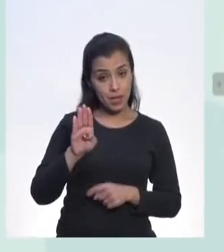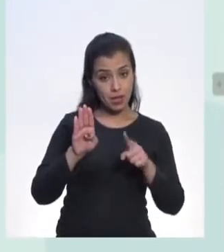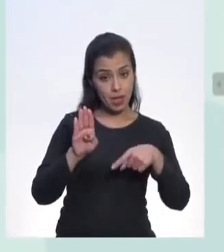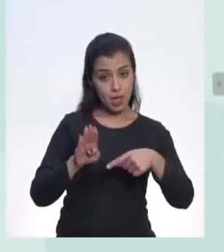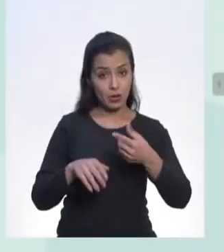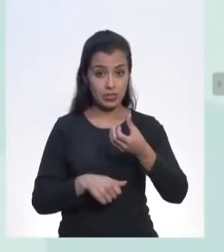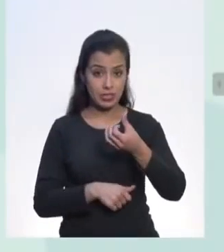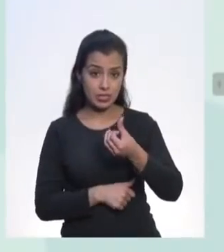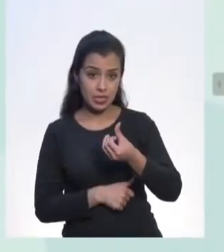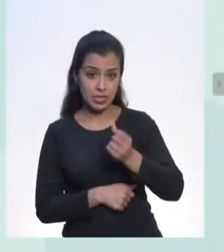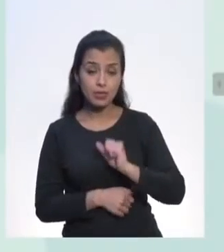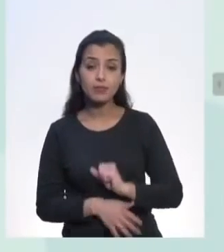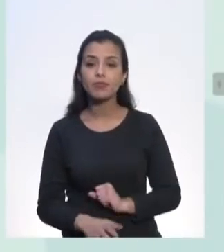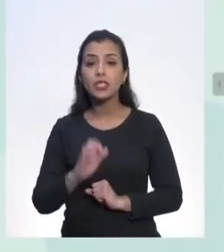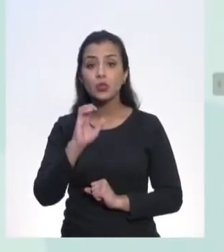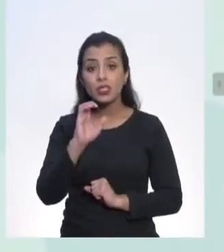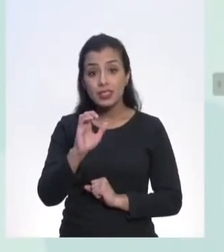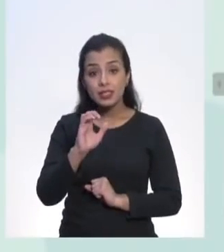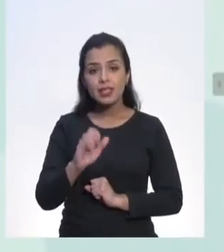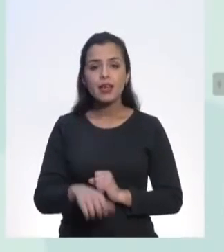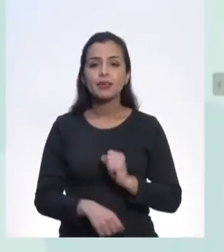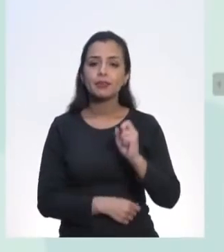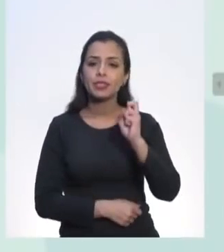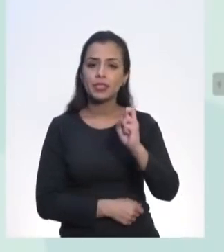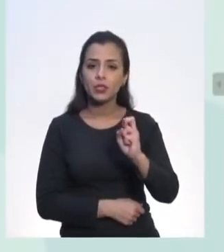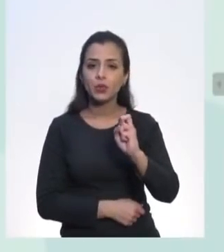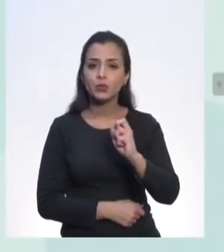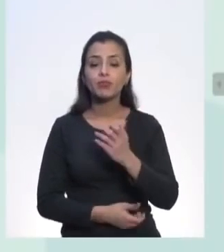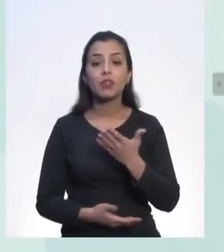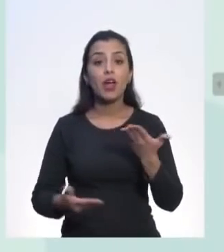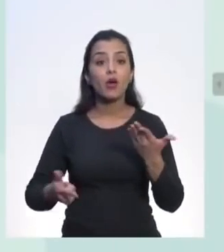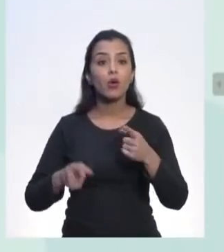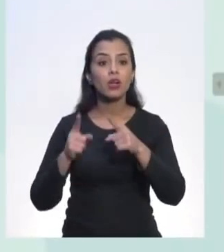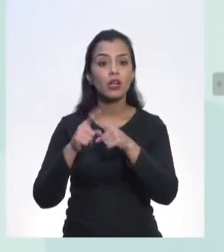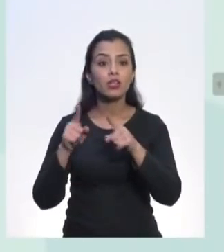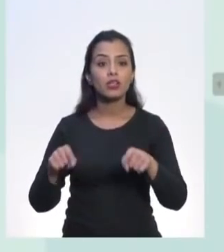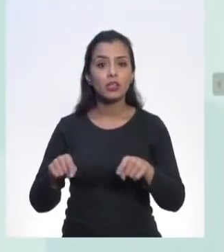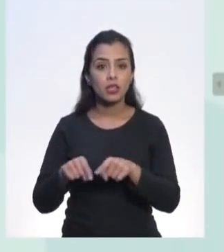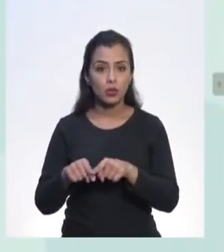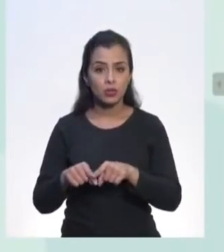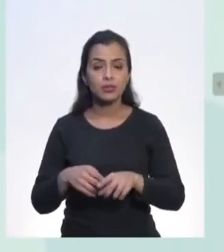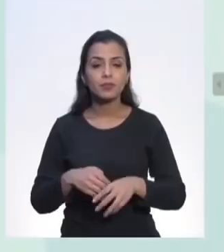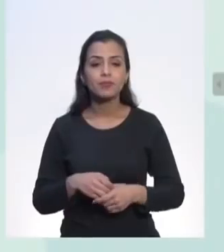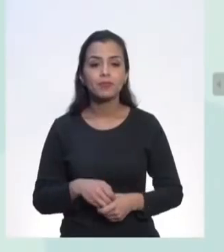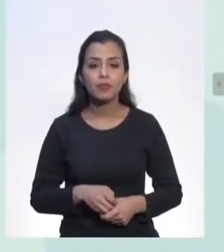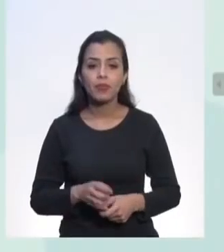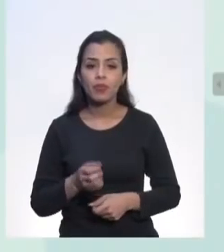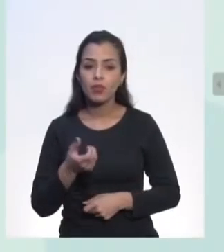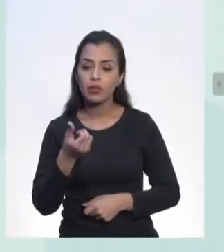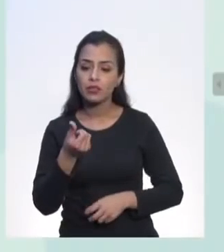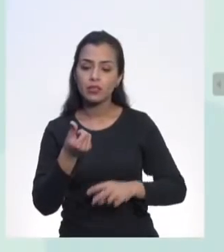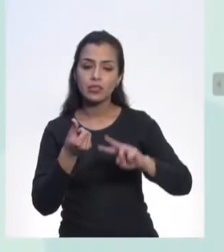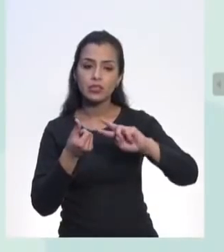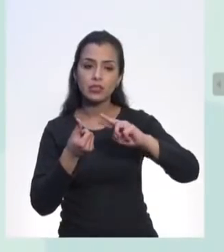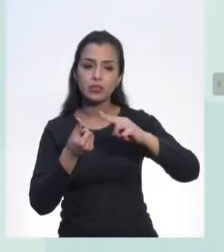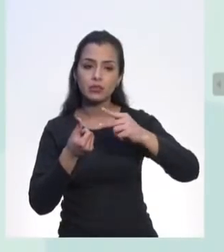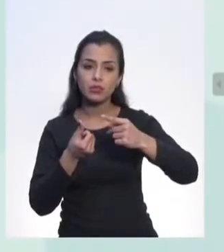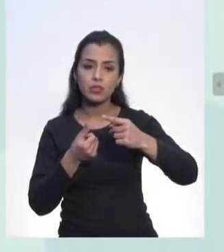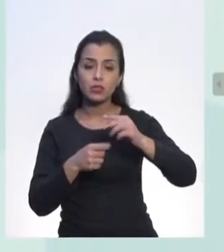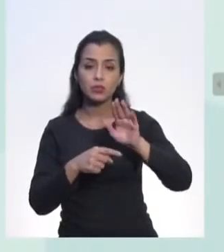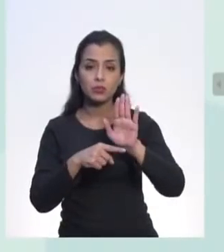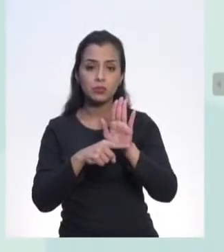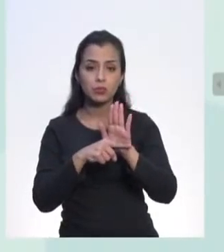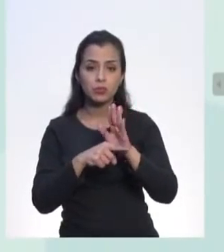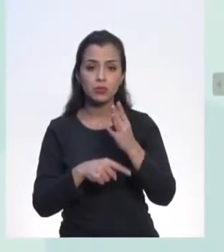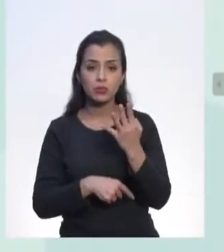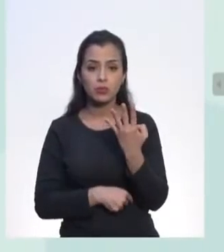então, no delta? Então, aqui no delta, o b é 6, então 6 ao quadrado, menos